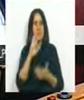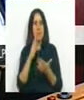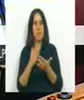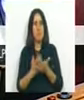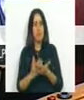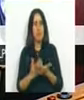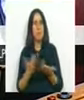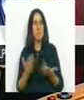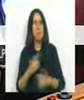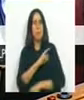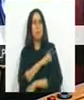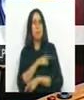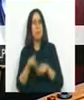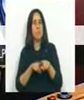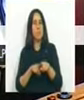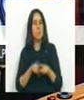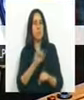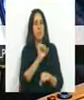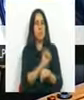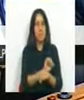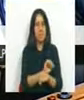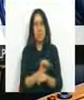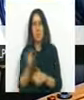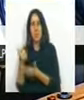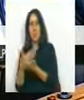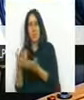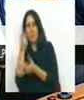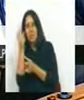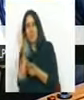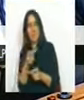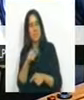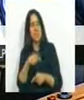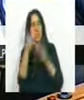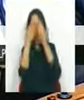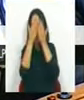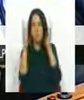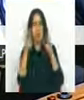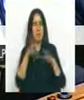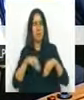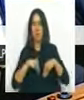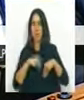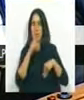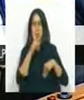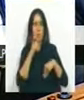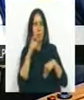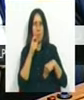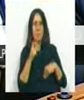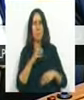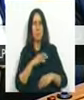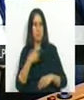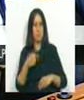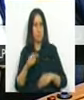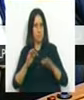a captura do poder político pelo poder económico. Isso é democraticamente inaceitável. Vou terminar, Sr.